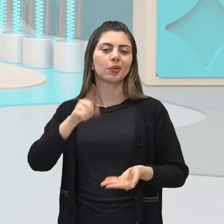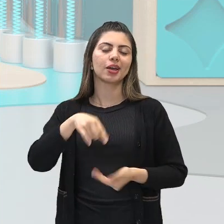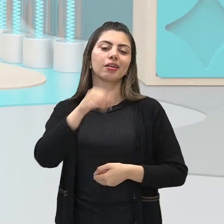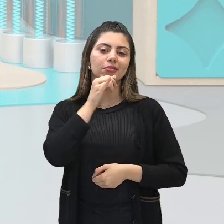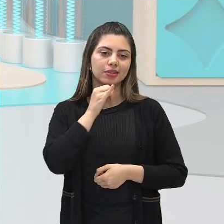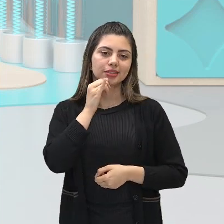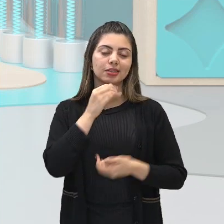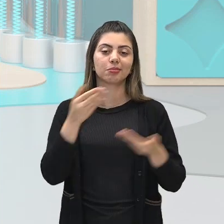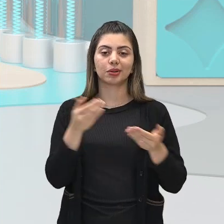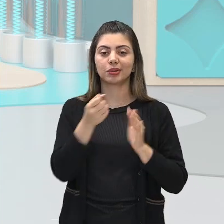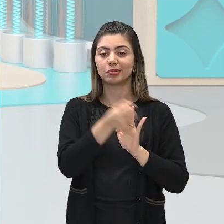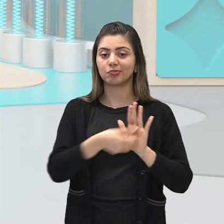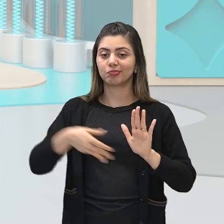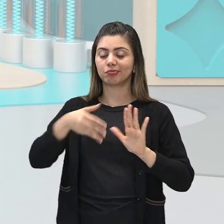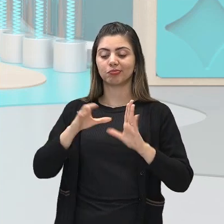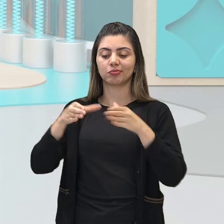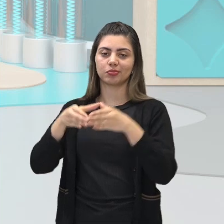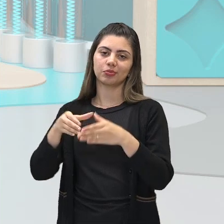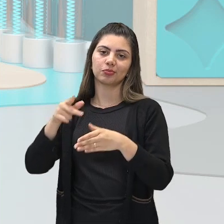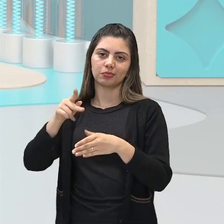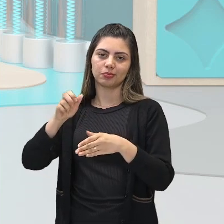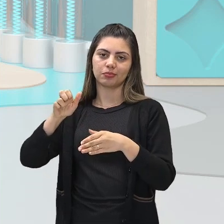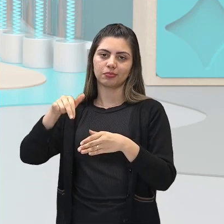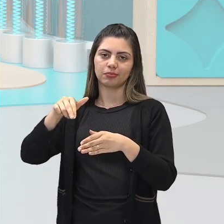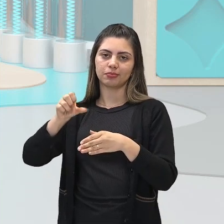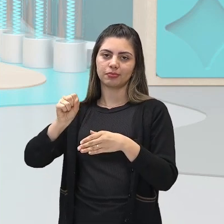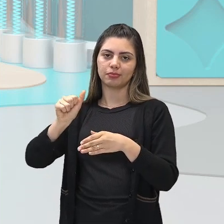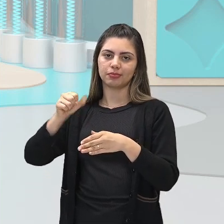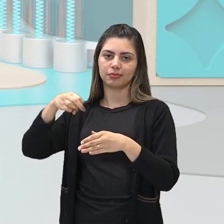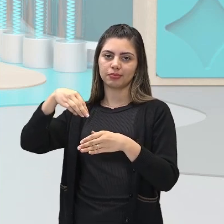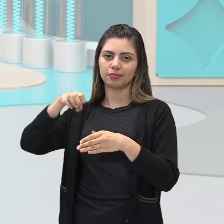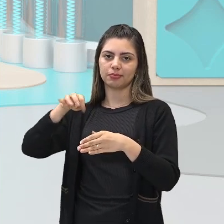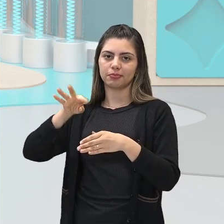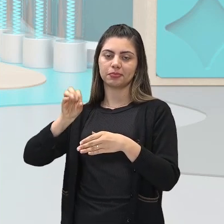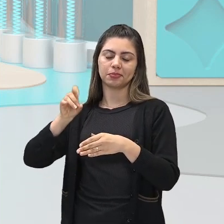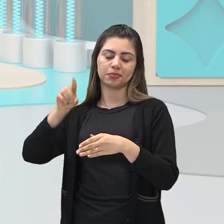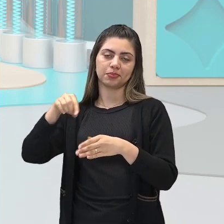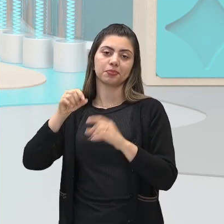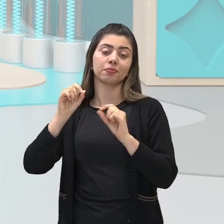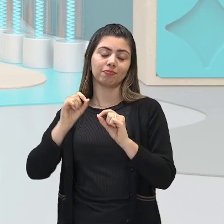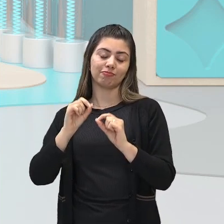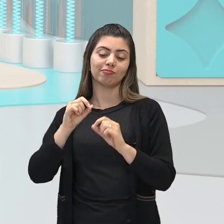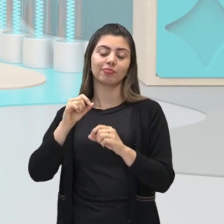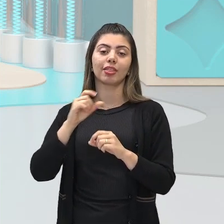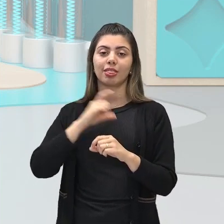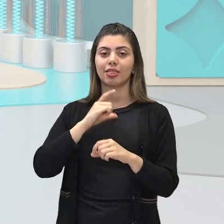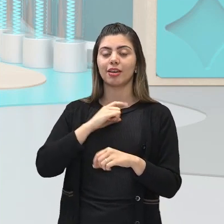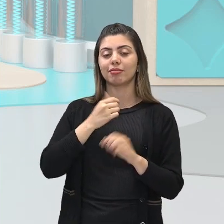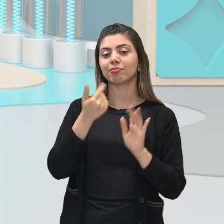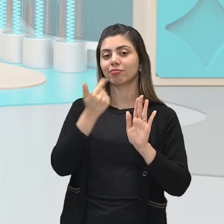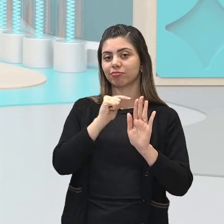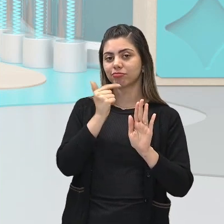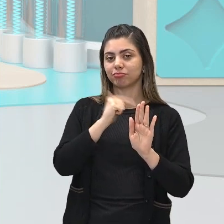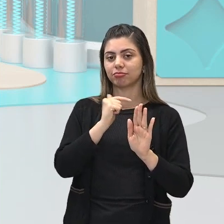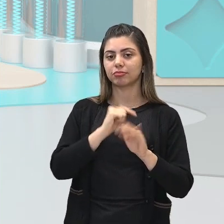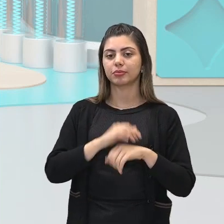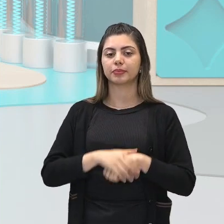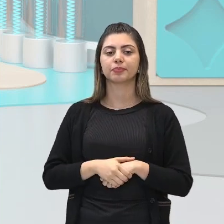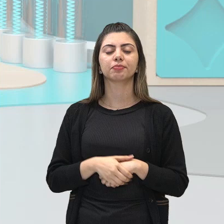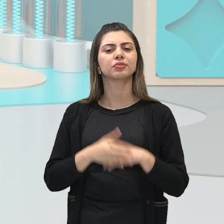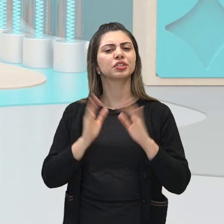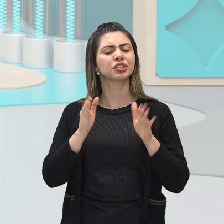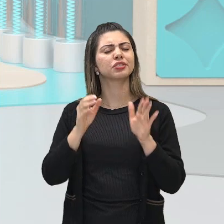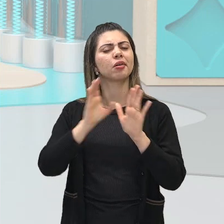de figura de pensamento chamado ironia. Mas já